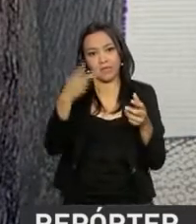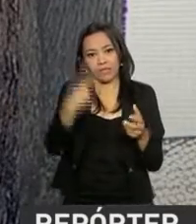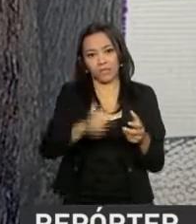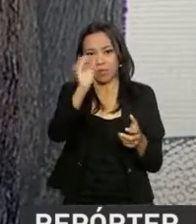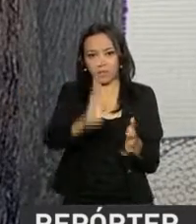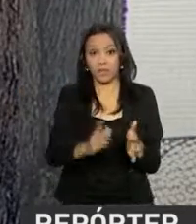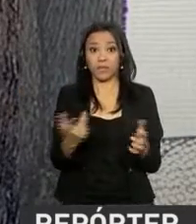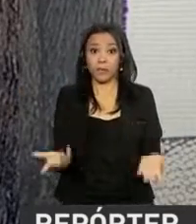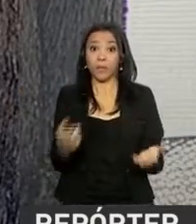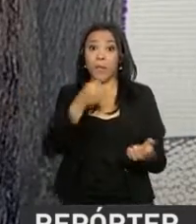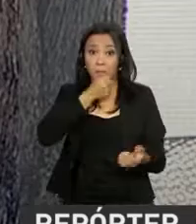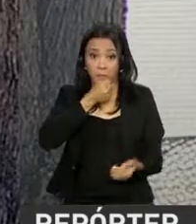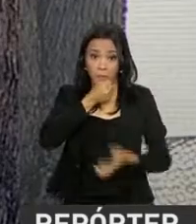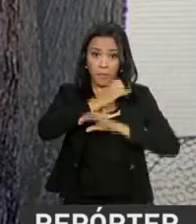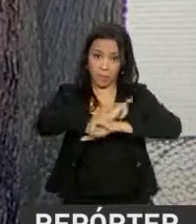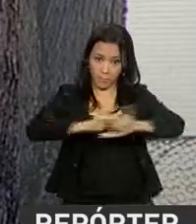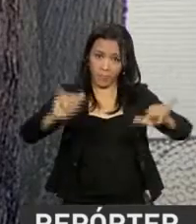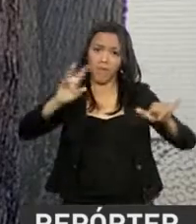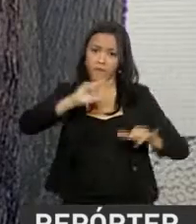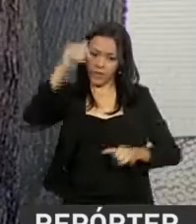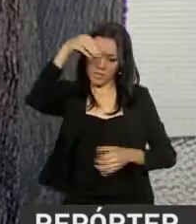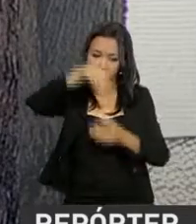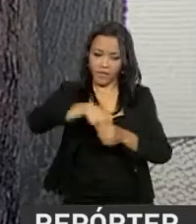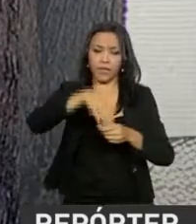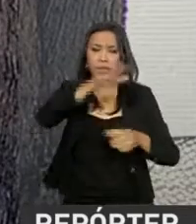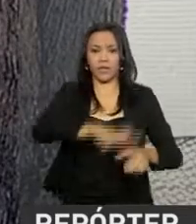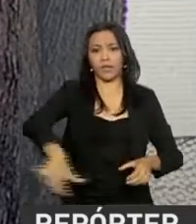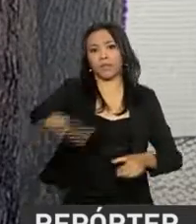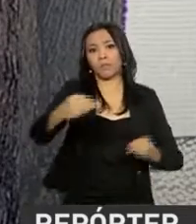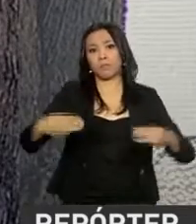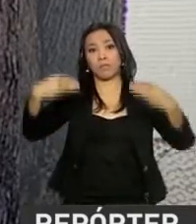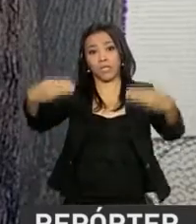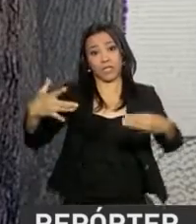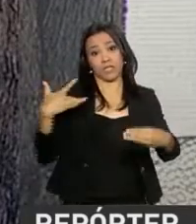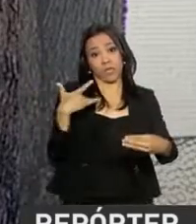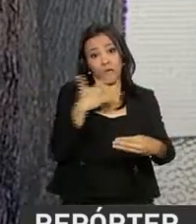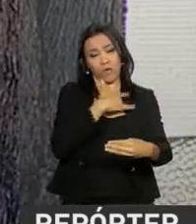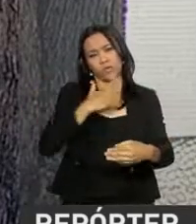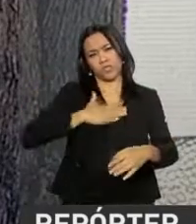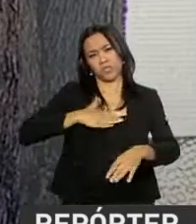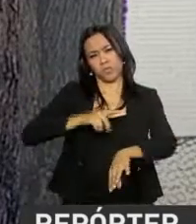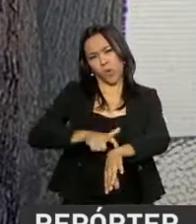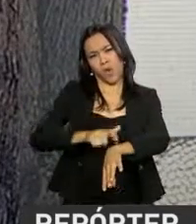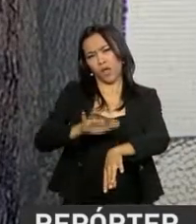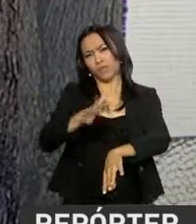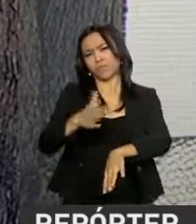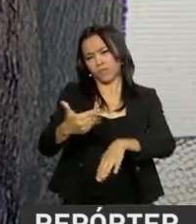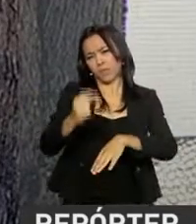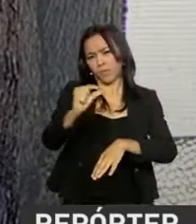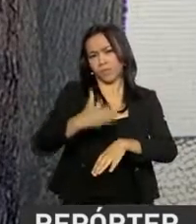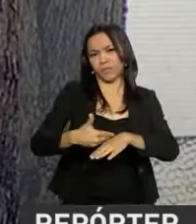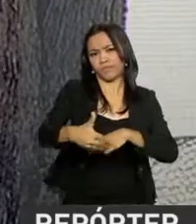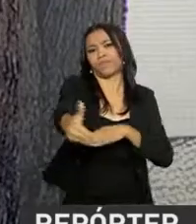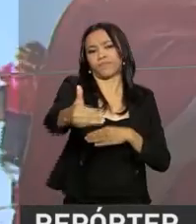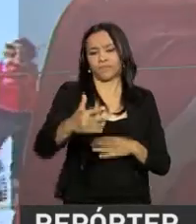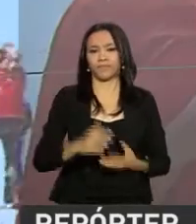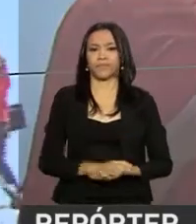país. A coletiva vai acontecer aqui no Ministério da Saúde e está prevista para começar logo mais. É com você,